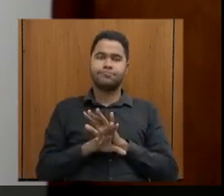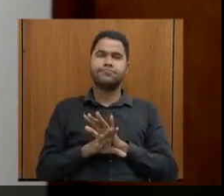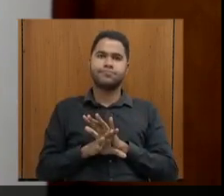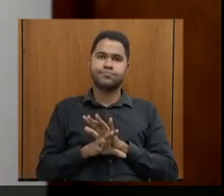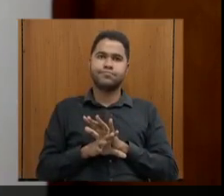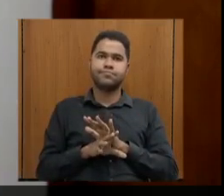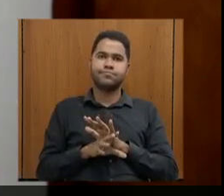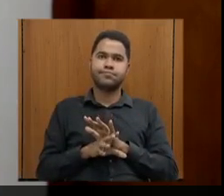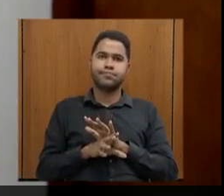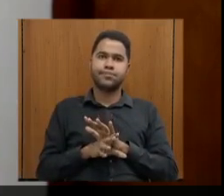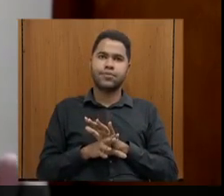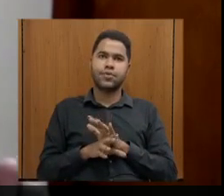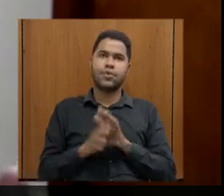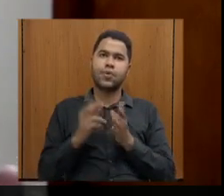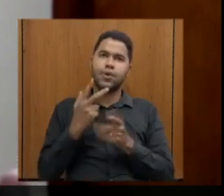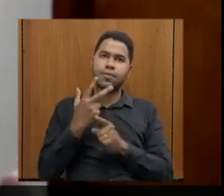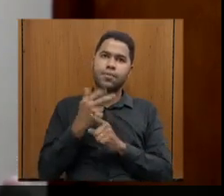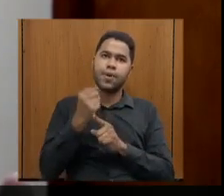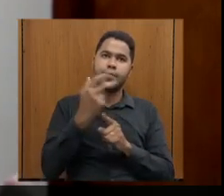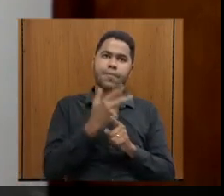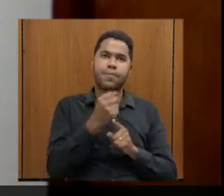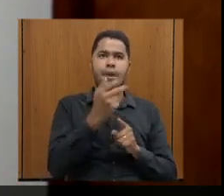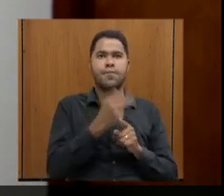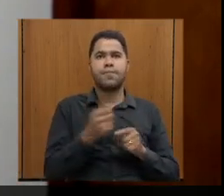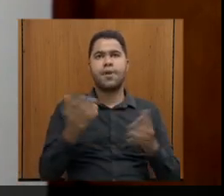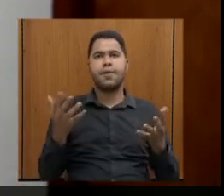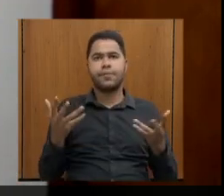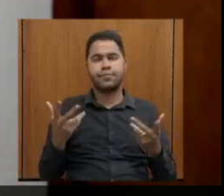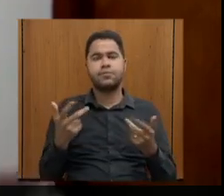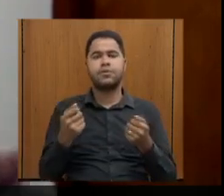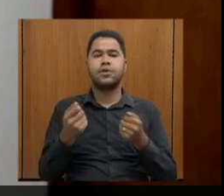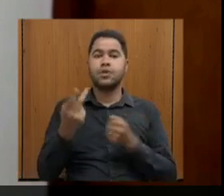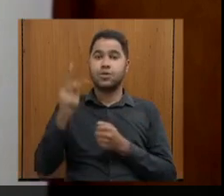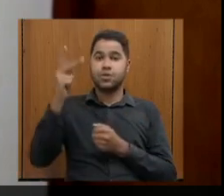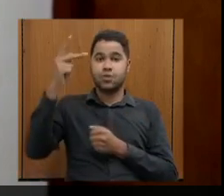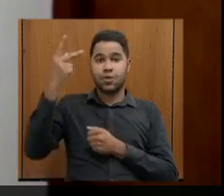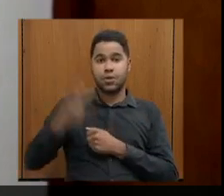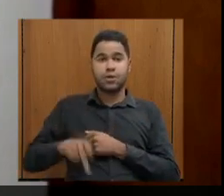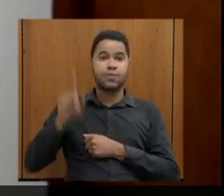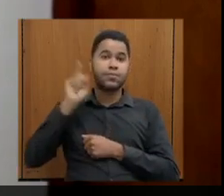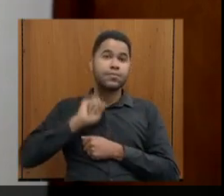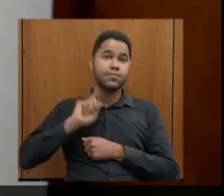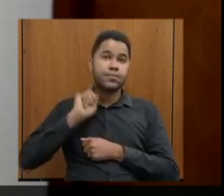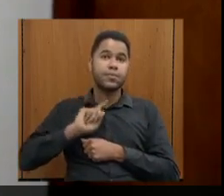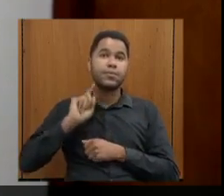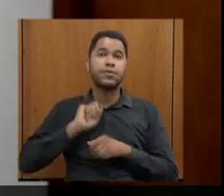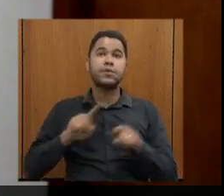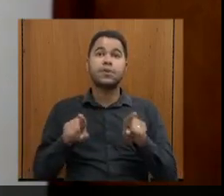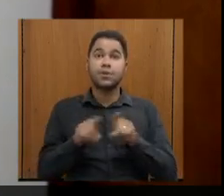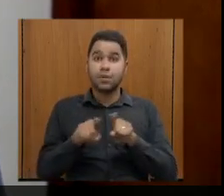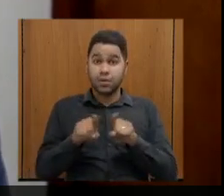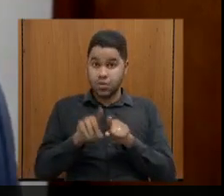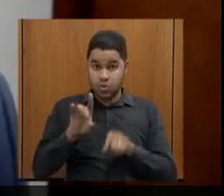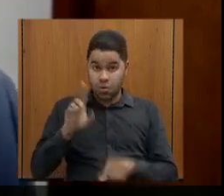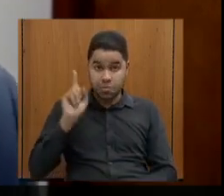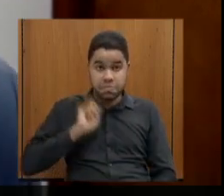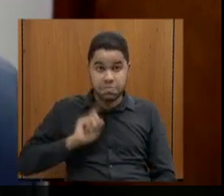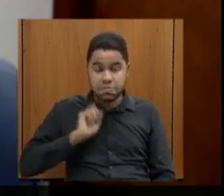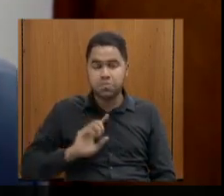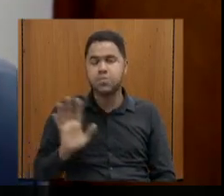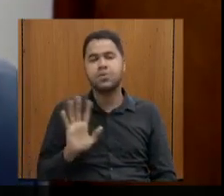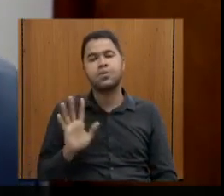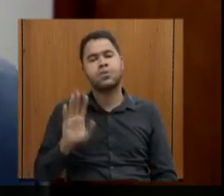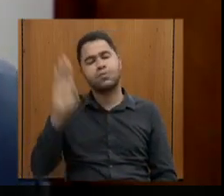oi oi sucesso extraordinário da história de Minas Gerais e no Quatro Minas Gerais